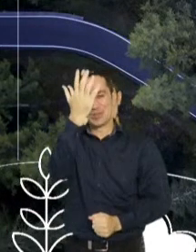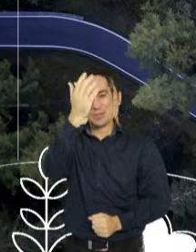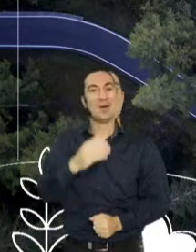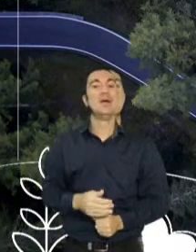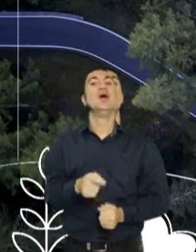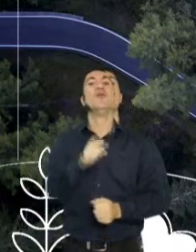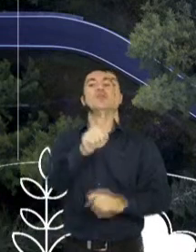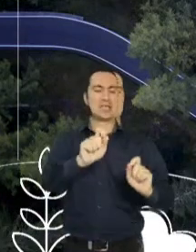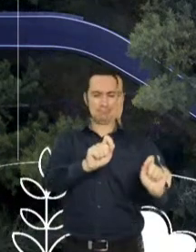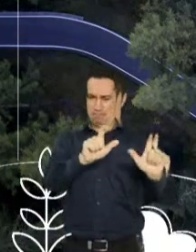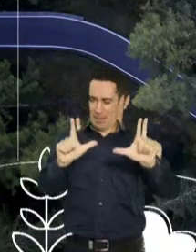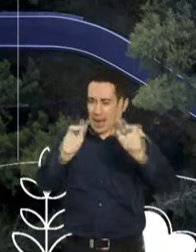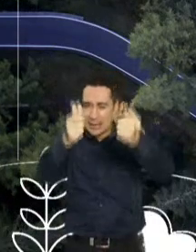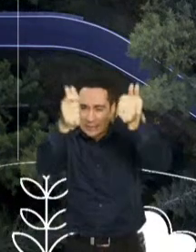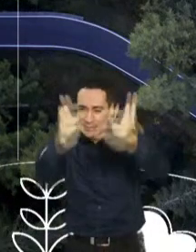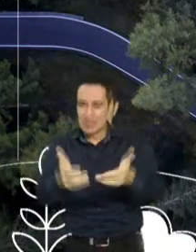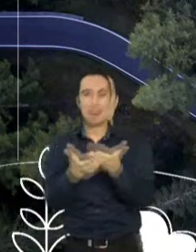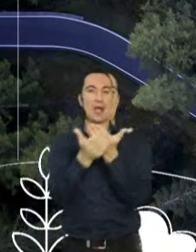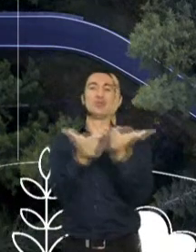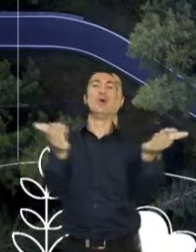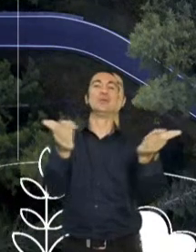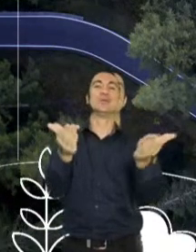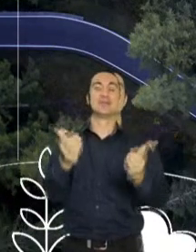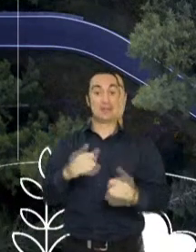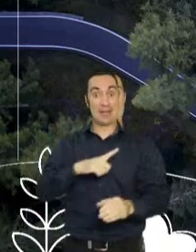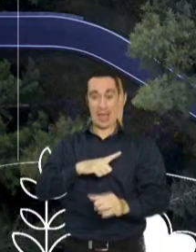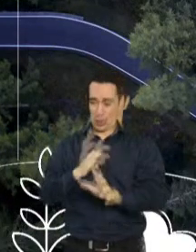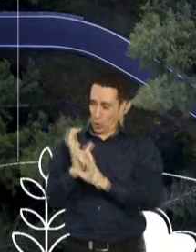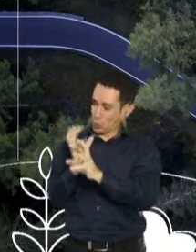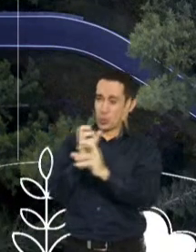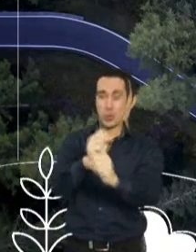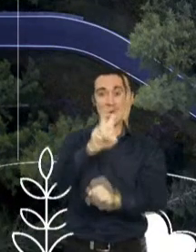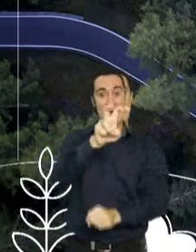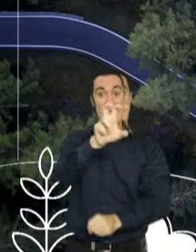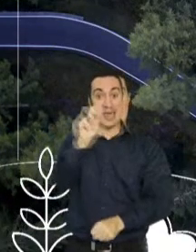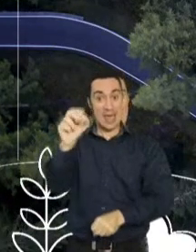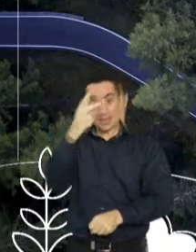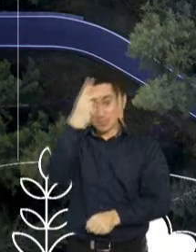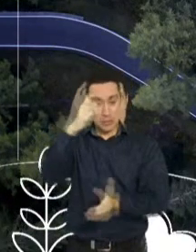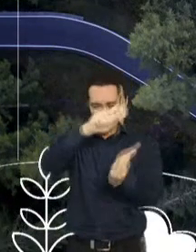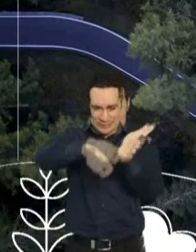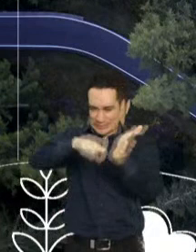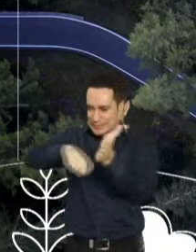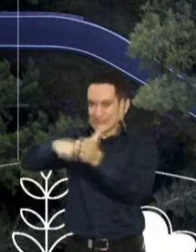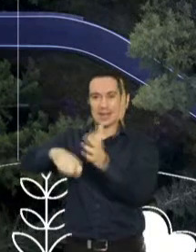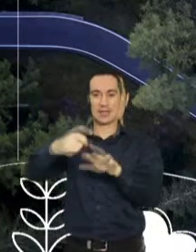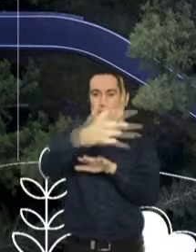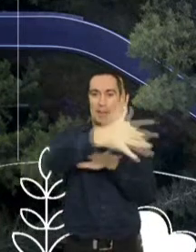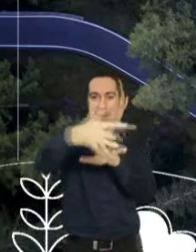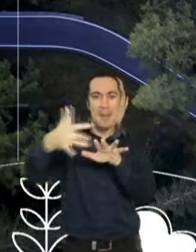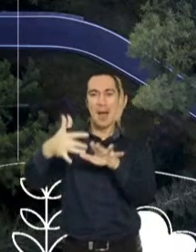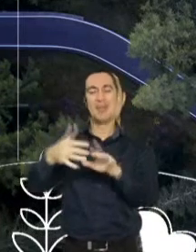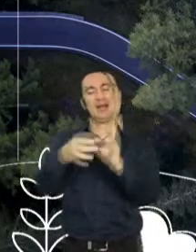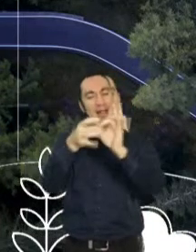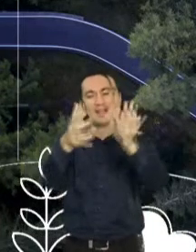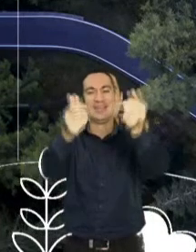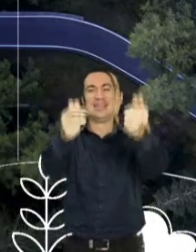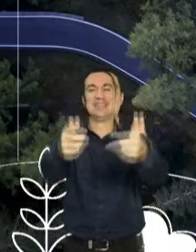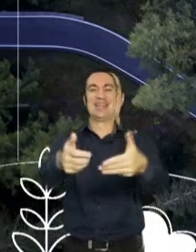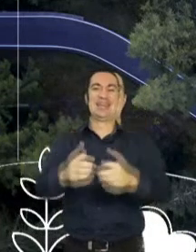Qual seria a mensagem para todo o nosso público? São mais de 500 pessoas inscritas nos nossos Sustainable Talks.